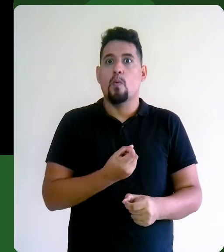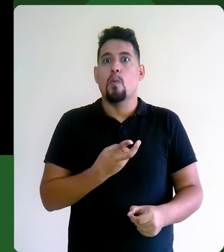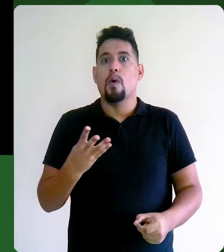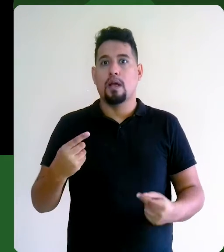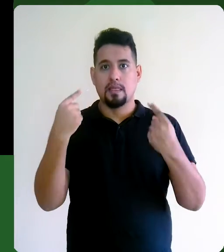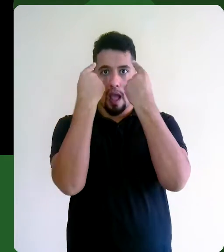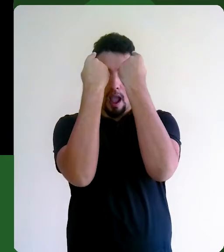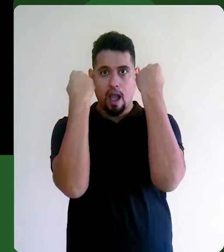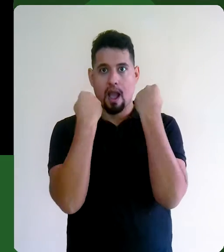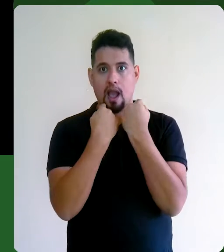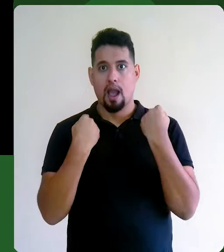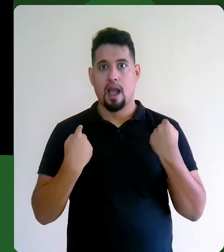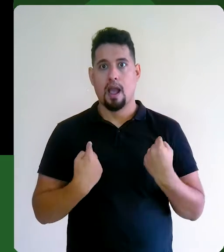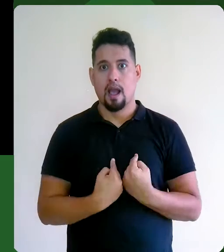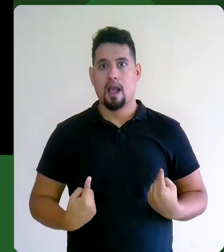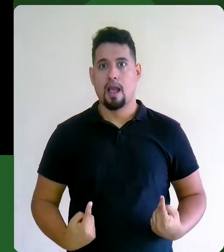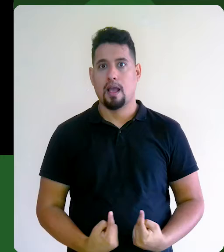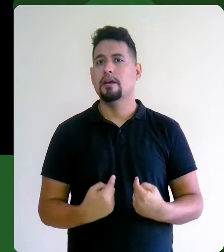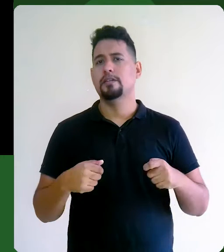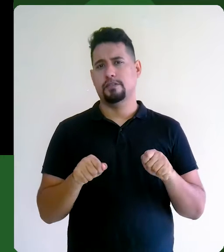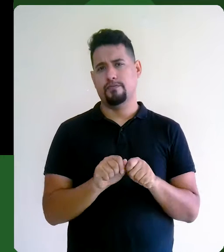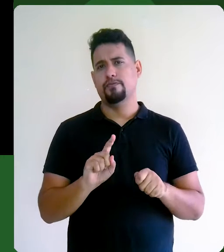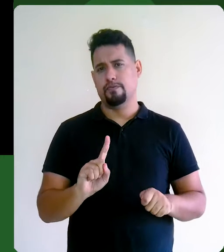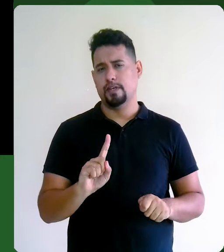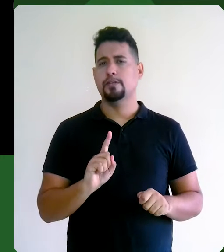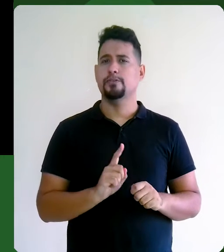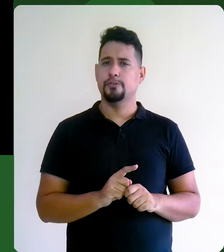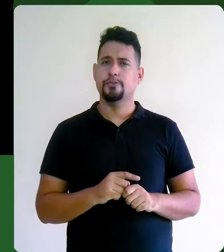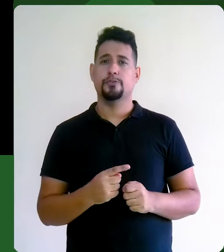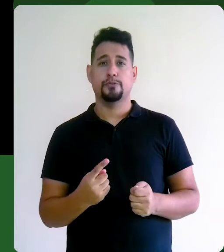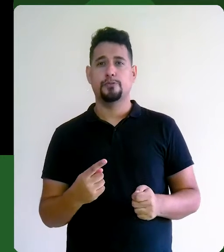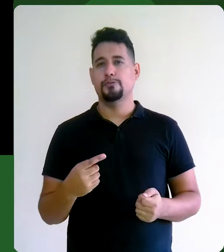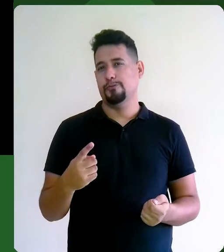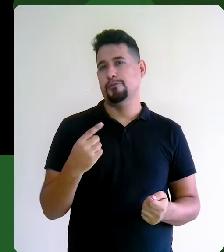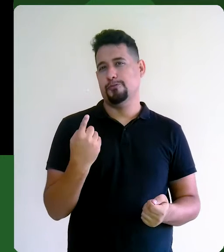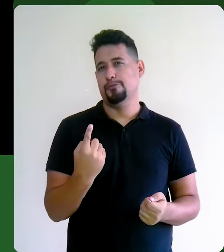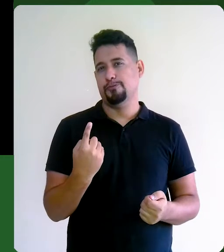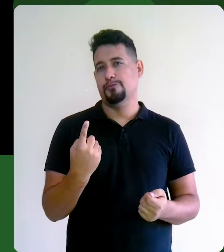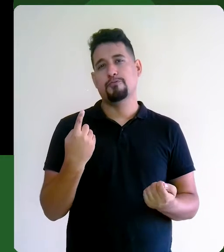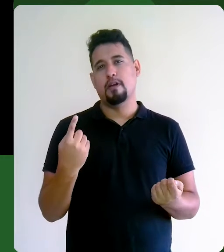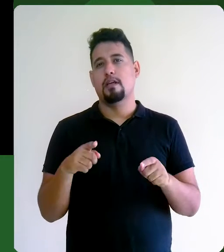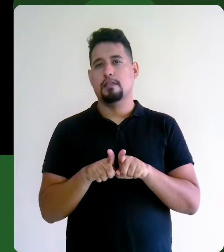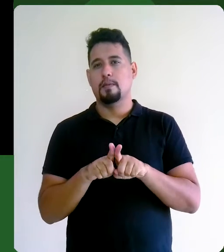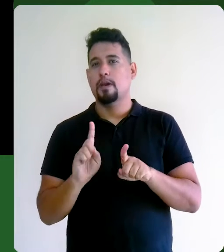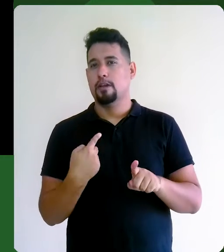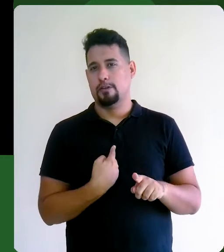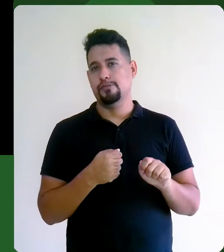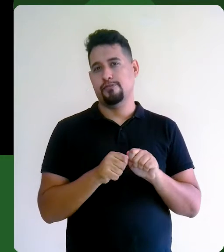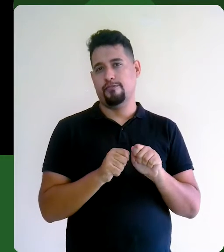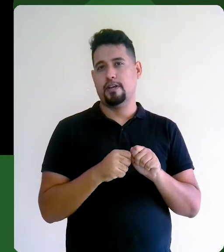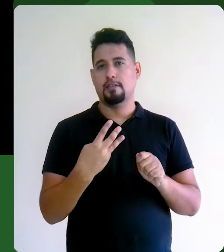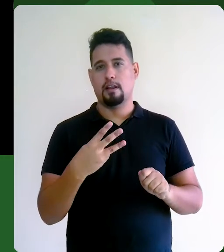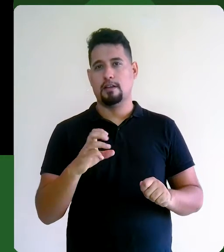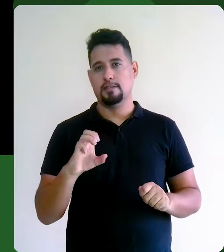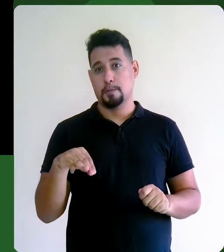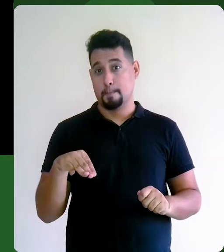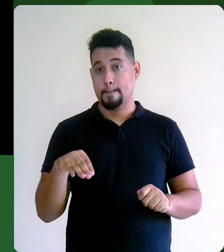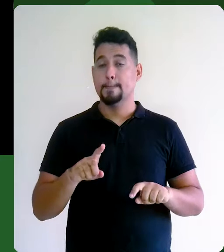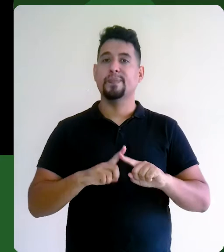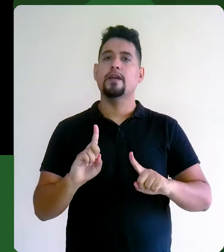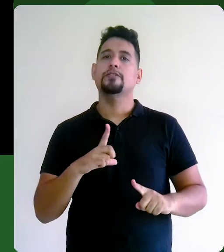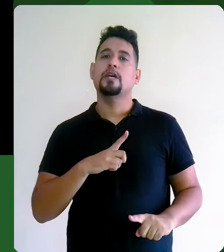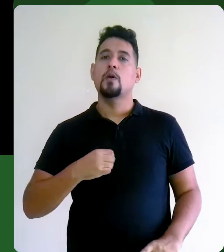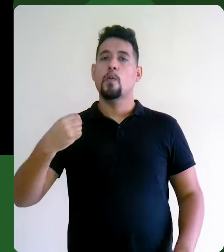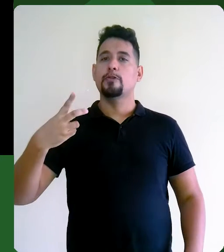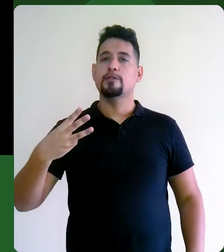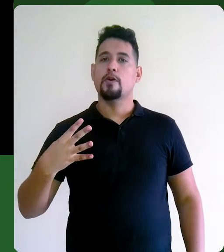número de cabeça, como a gente fez no de 1 ano, né, que a gente aumentou e deixou ele com 3 centímetros. Então, aqui